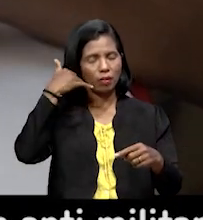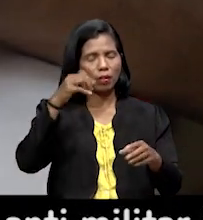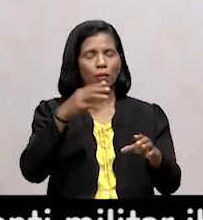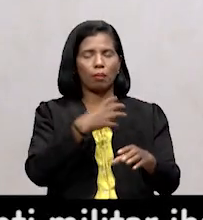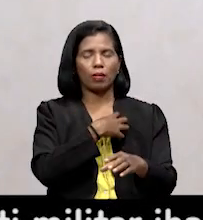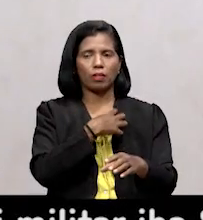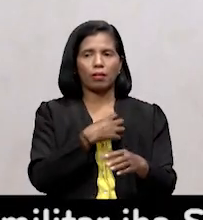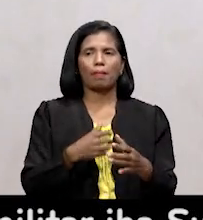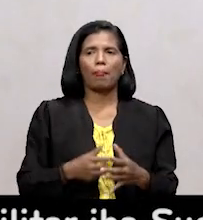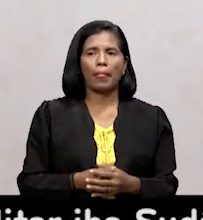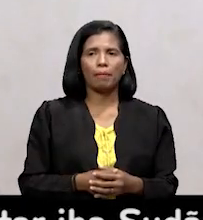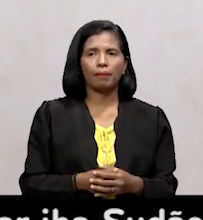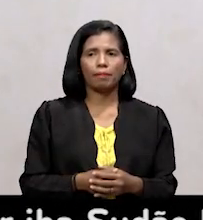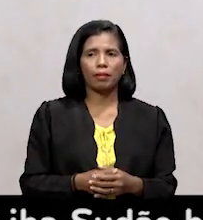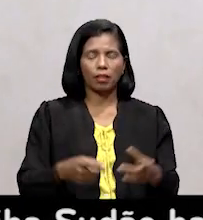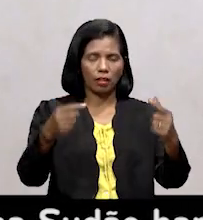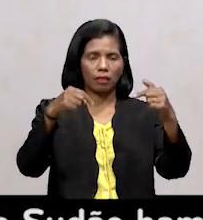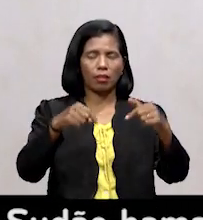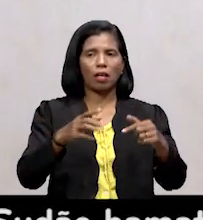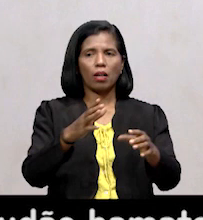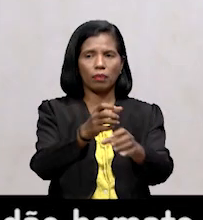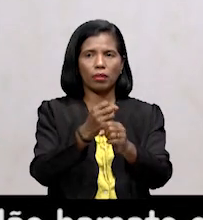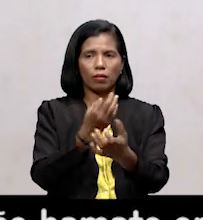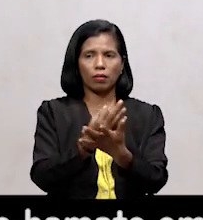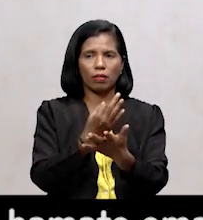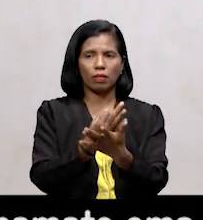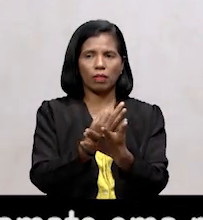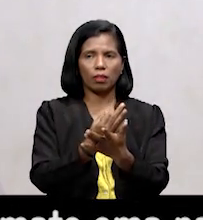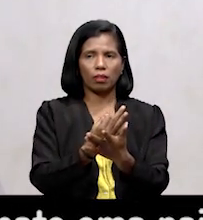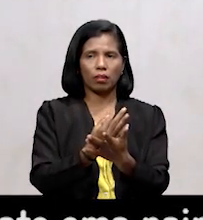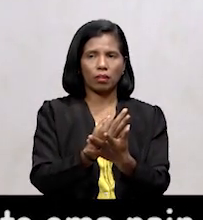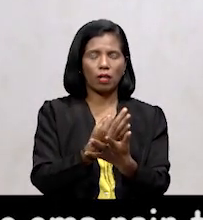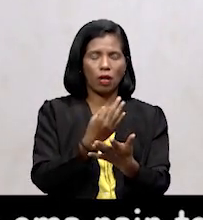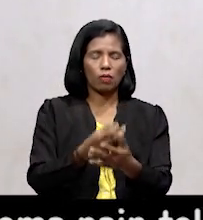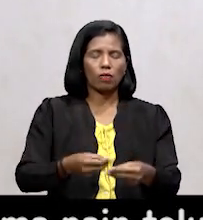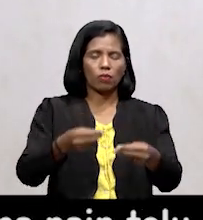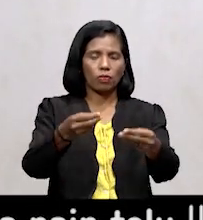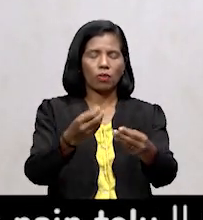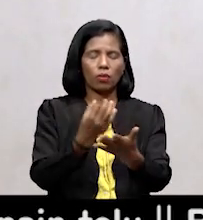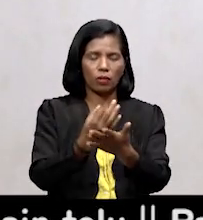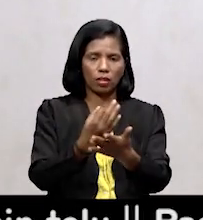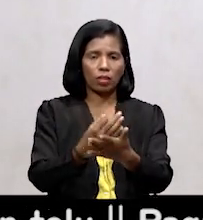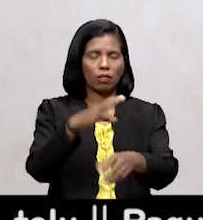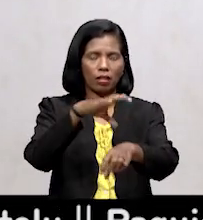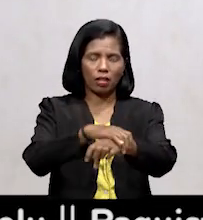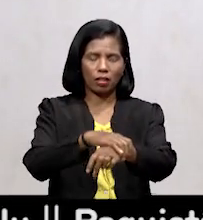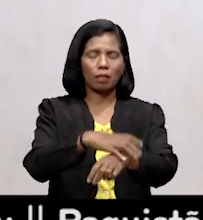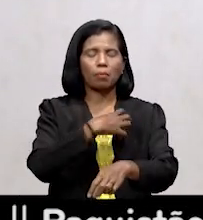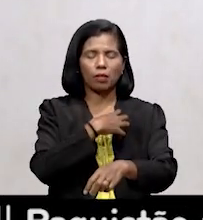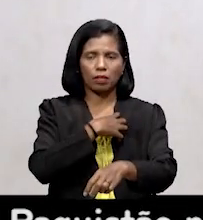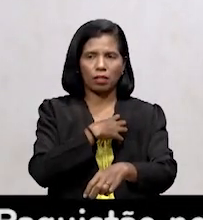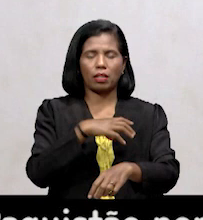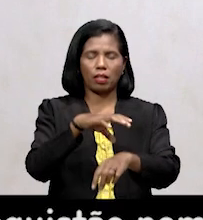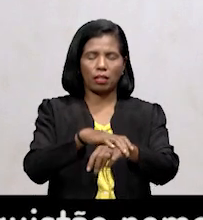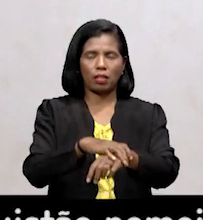dona. Nia toho to mai, hau foto osa carteira, hau info, ni foi simbosa hau karnia, polisi kargas nia. Ni mak hau nia asigura nia posto